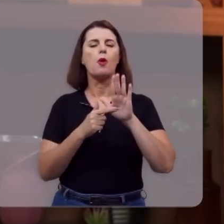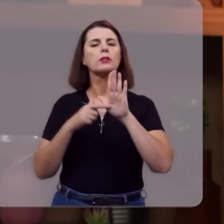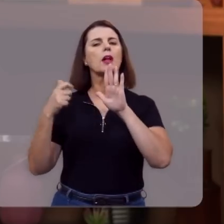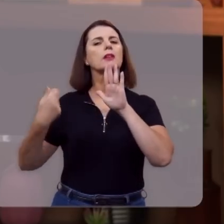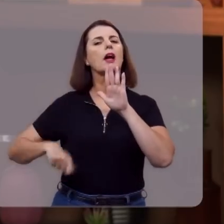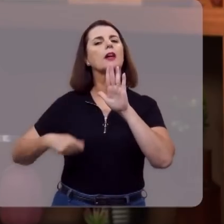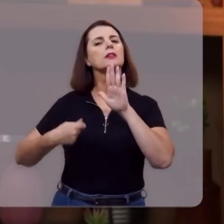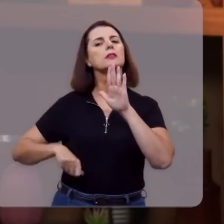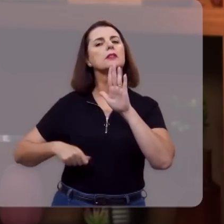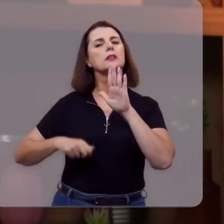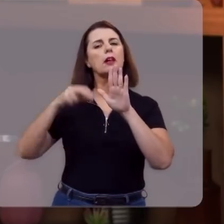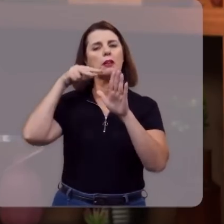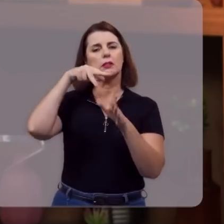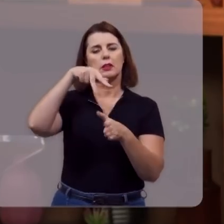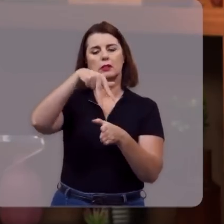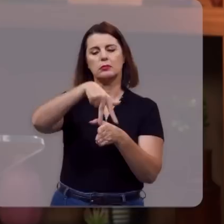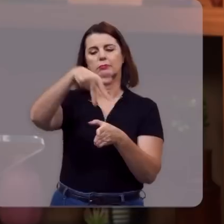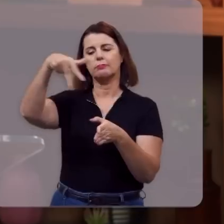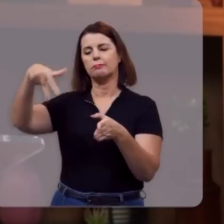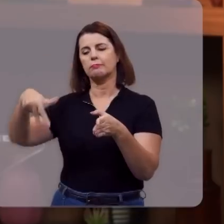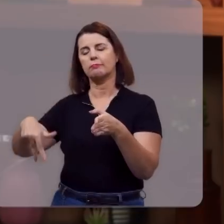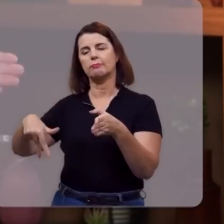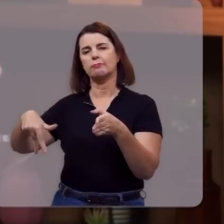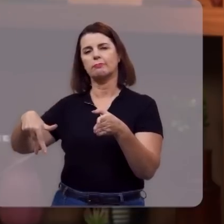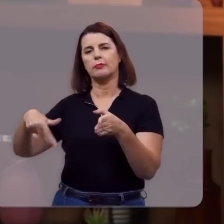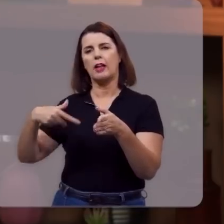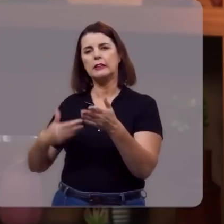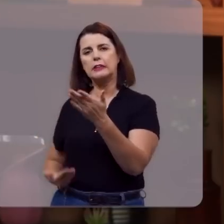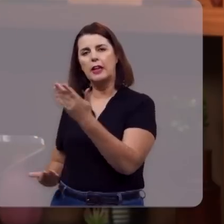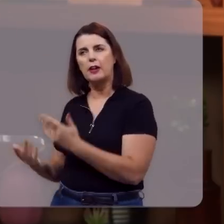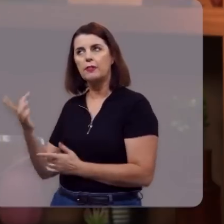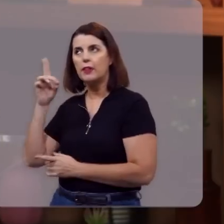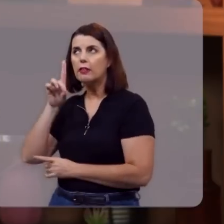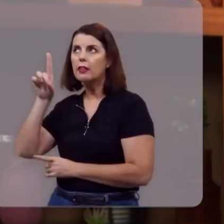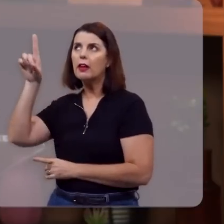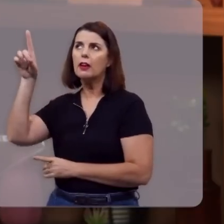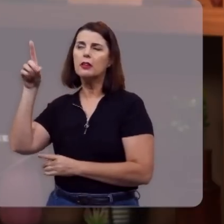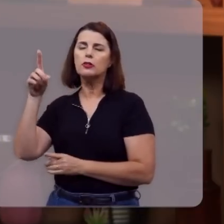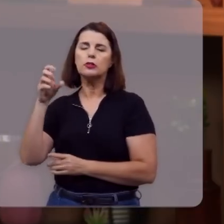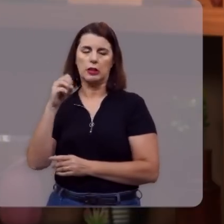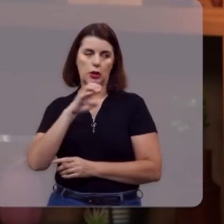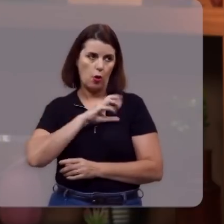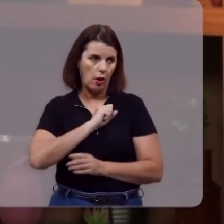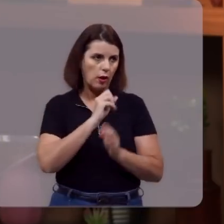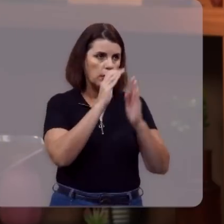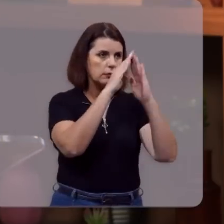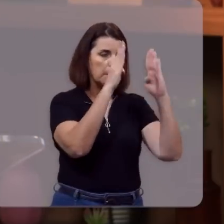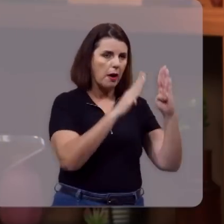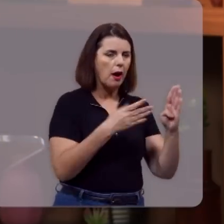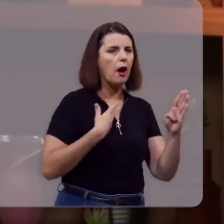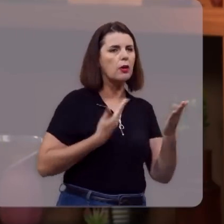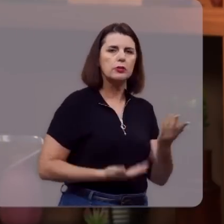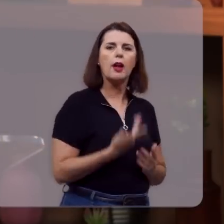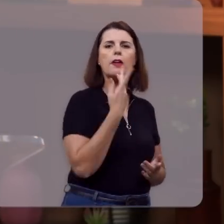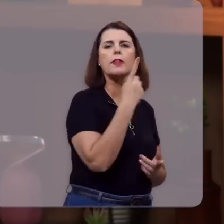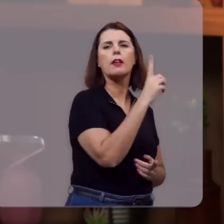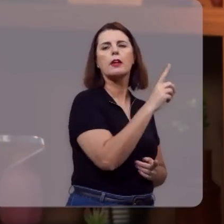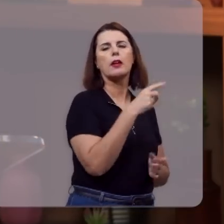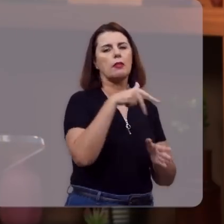mostrando a necessidade de sair de cima do muro. Se Deus é Deus, serviu. Se Baal é Deus, servia a Baal. Mas não pode ficar em cima do muro.